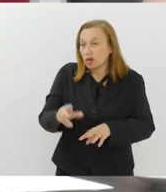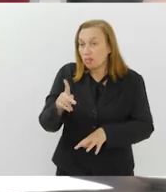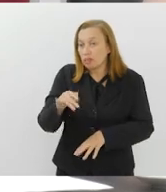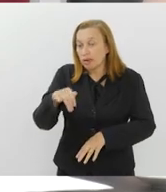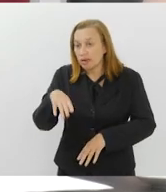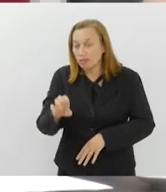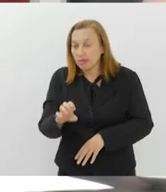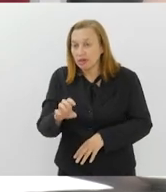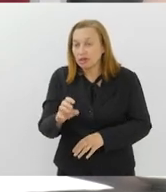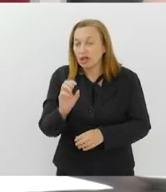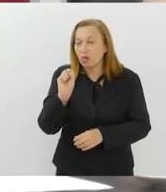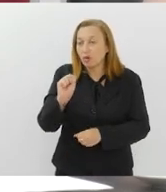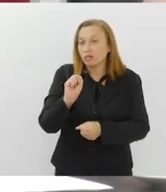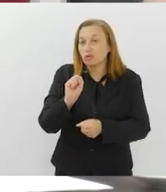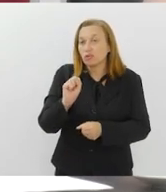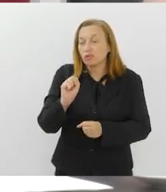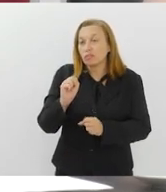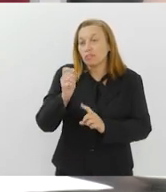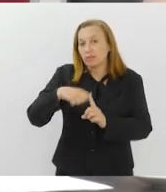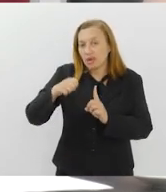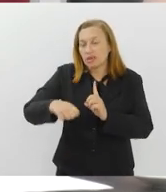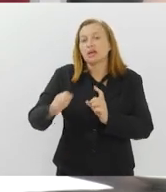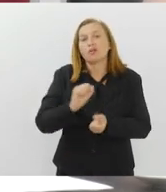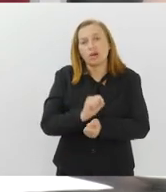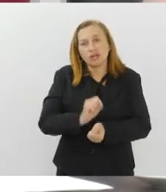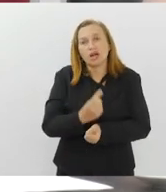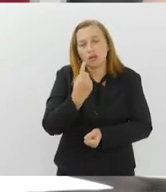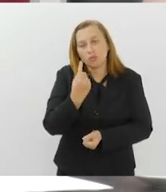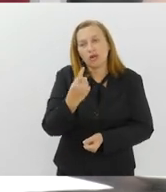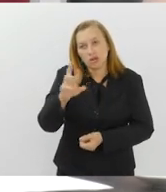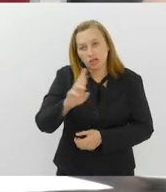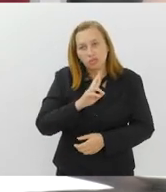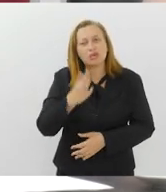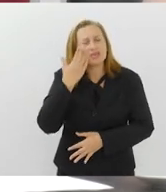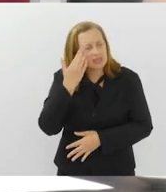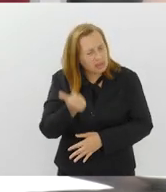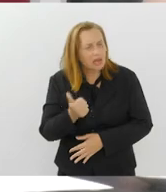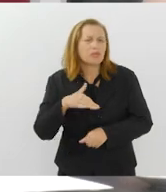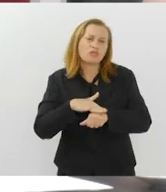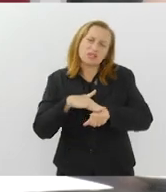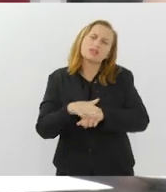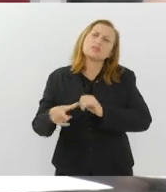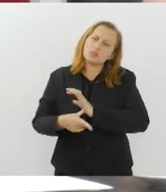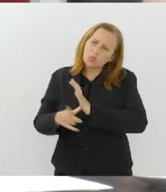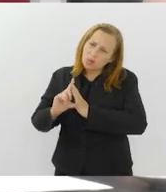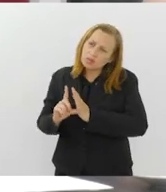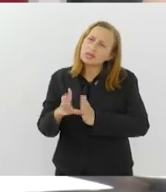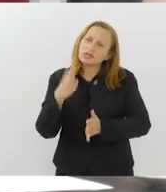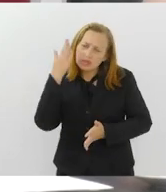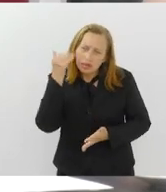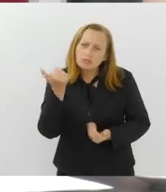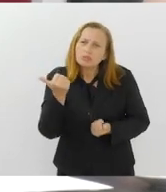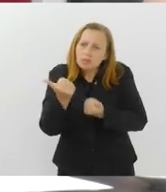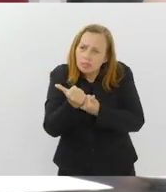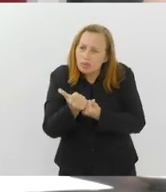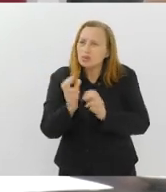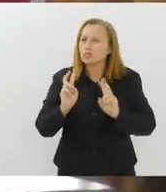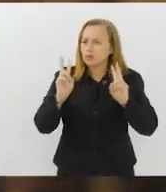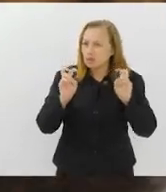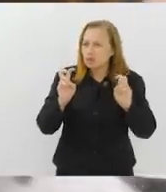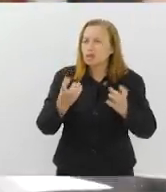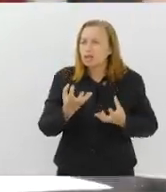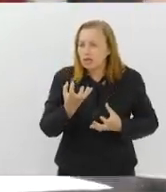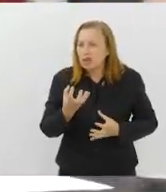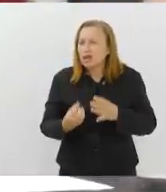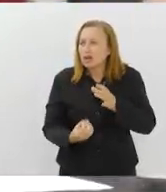para receber uma resposta. Nós já conversamos nisso em outra oportunidade, sabe do nosso apoio em relação a isso, a gente quer construir